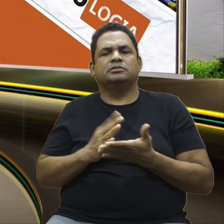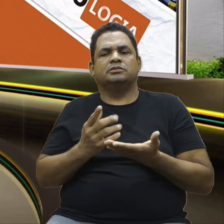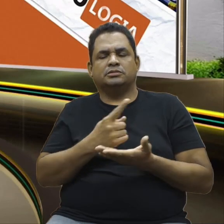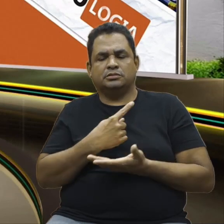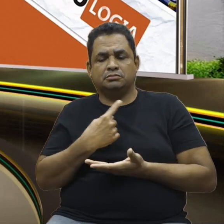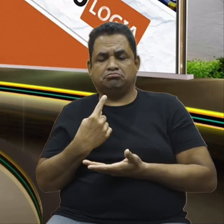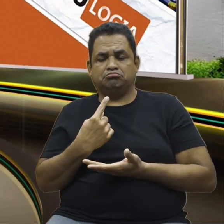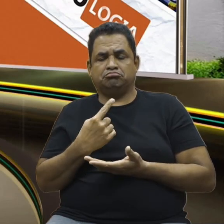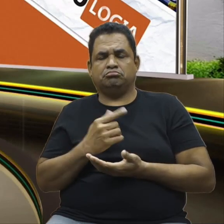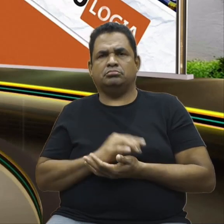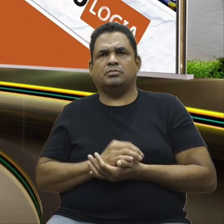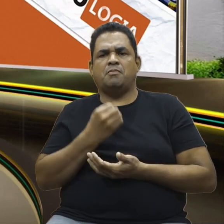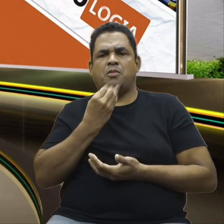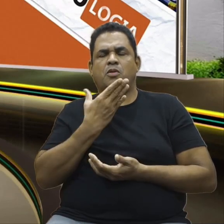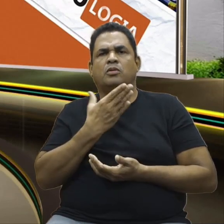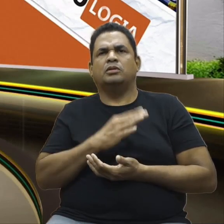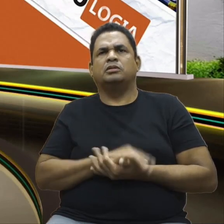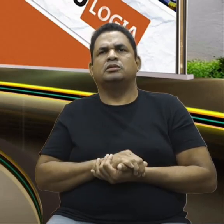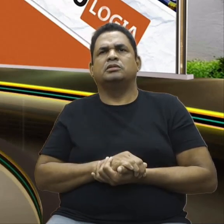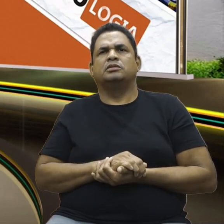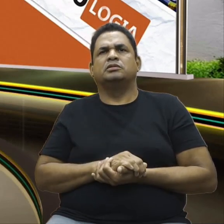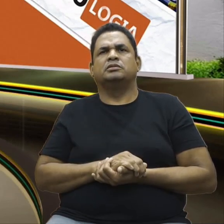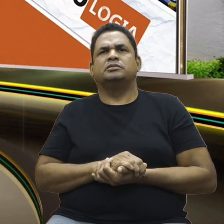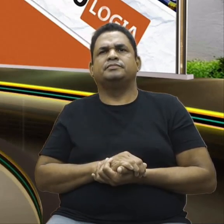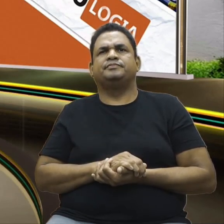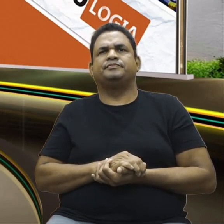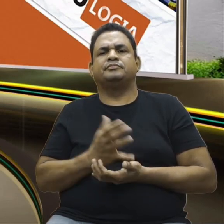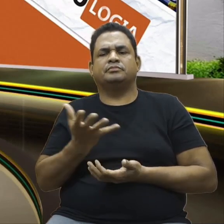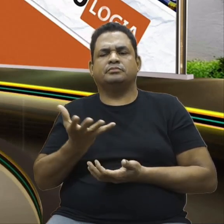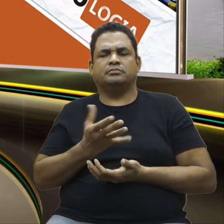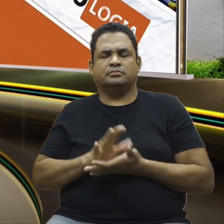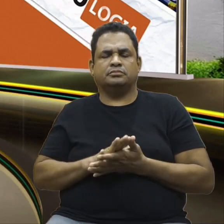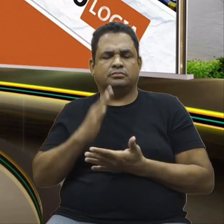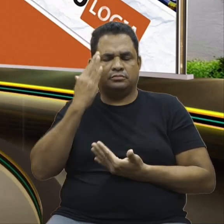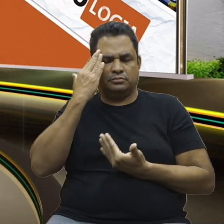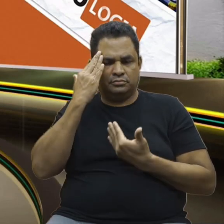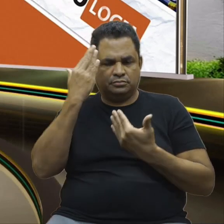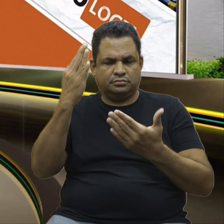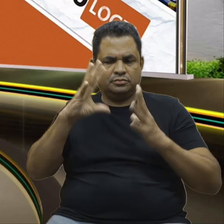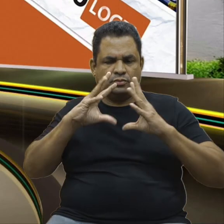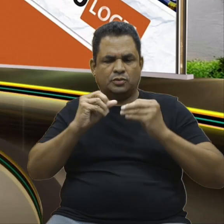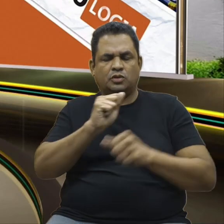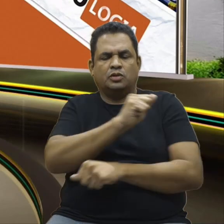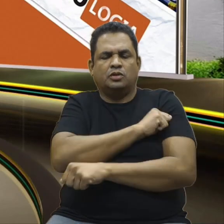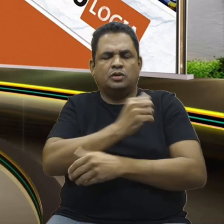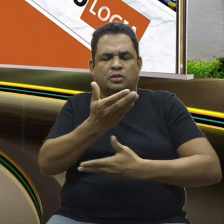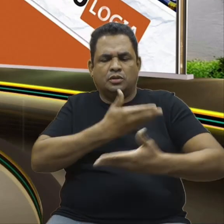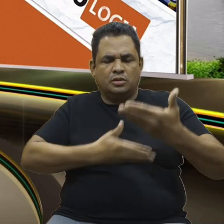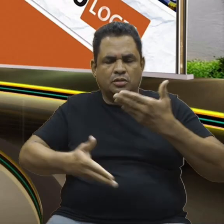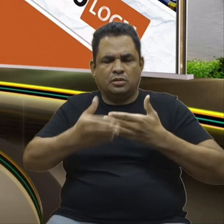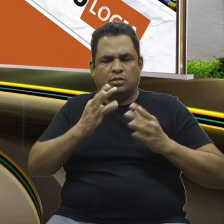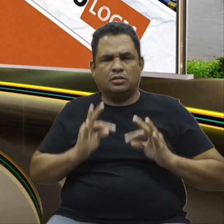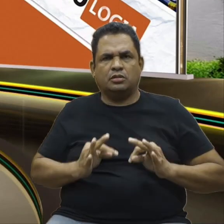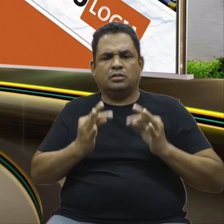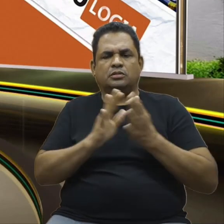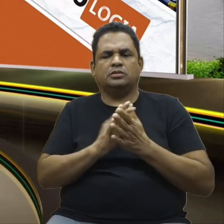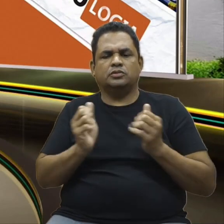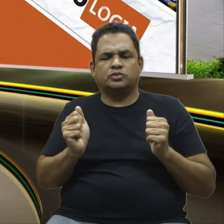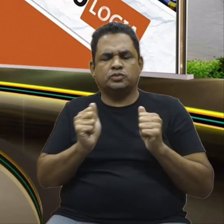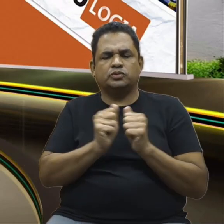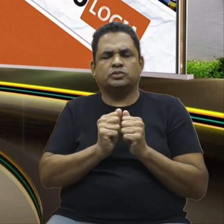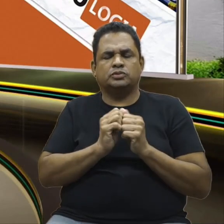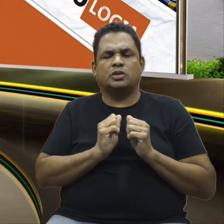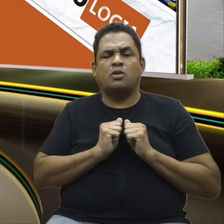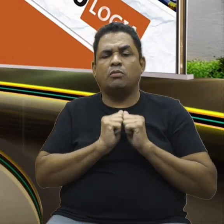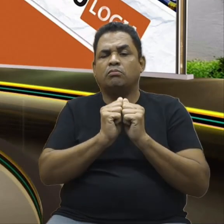coisas, tá bom? Então, gente, é isso. Queria só agradecer a todos os alunos da Mediação Tecnológica que estão aí com a gente, acompanhando